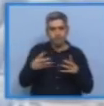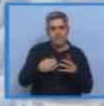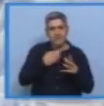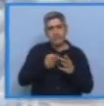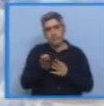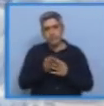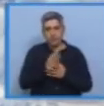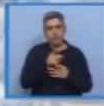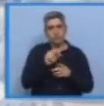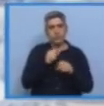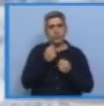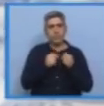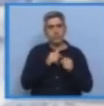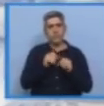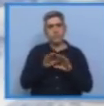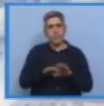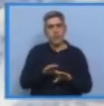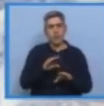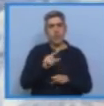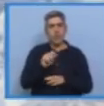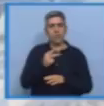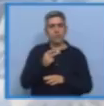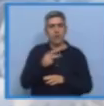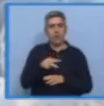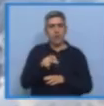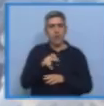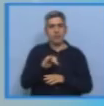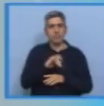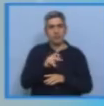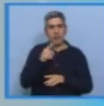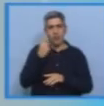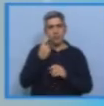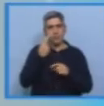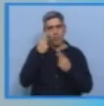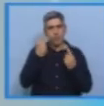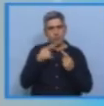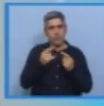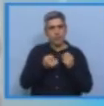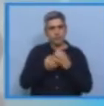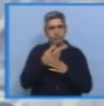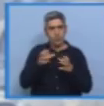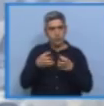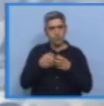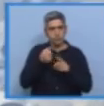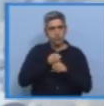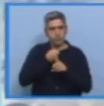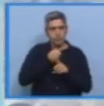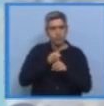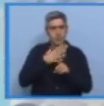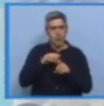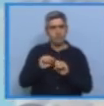caso, também está ligado a um movimento Stop Eutanásia e há uma iniciativa pública, não é? De